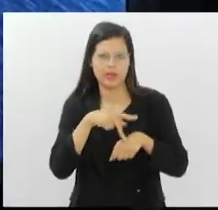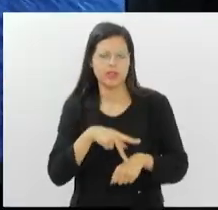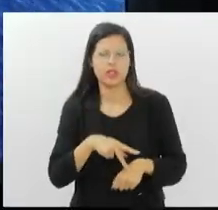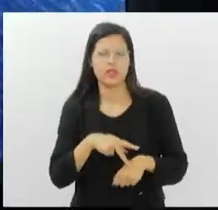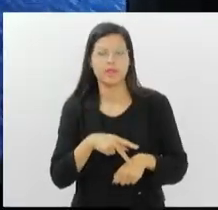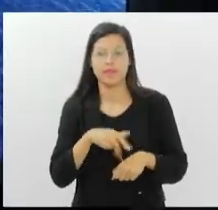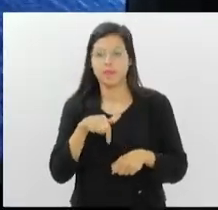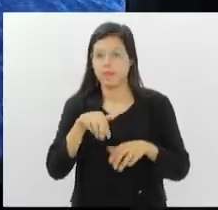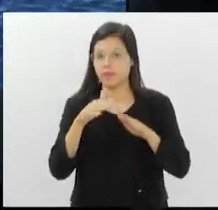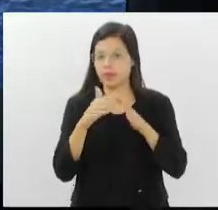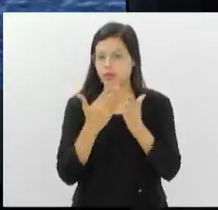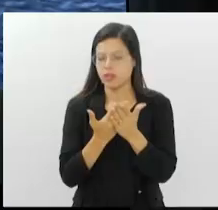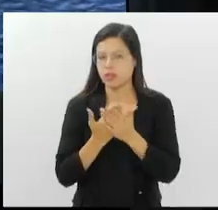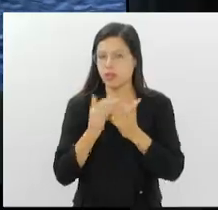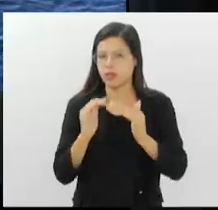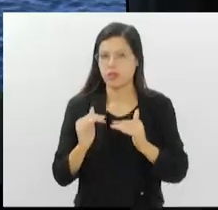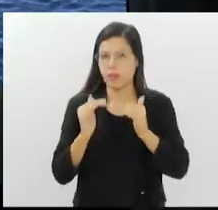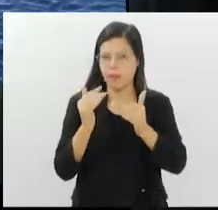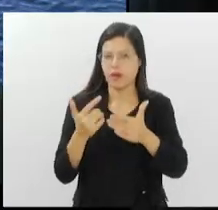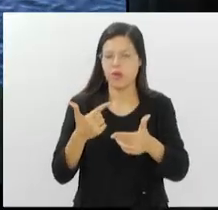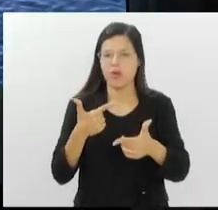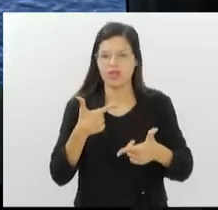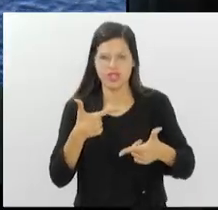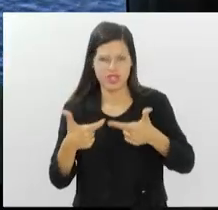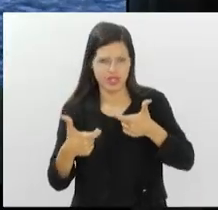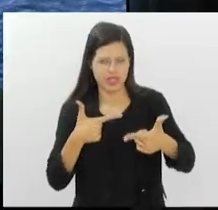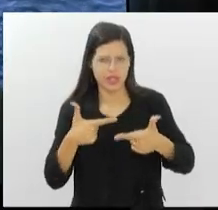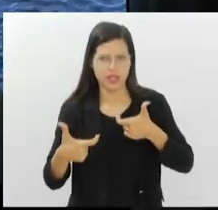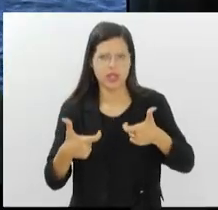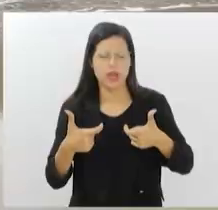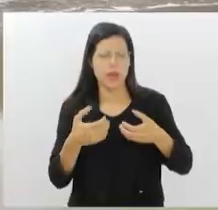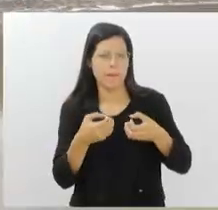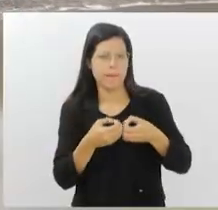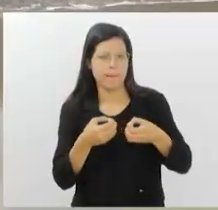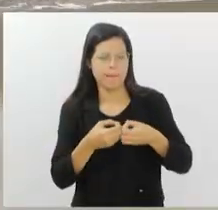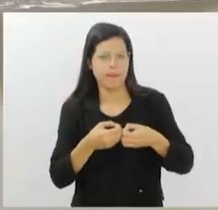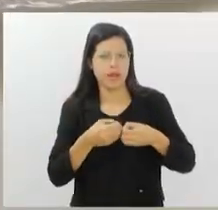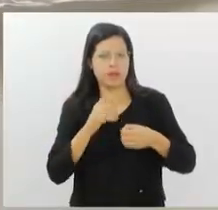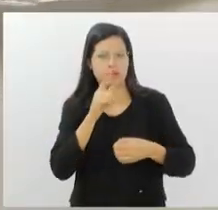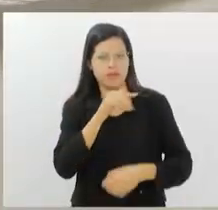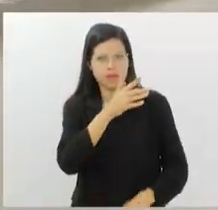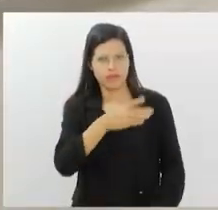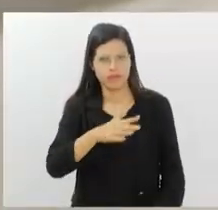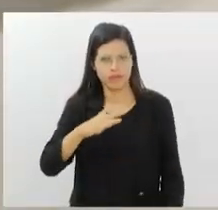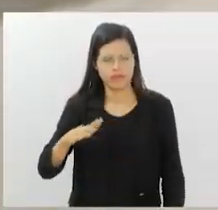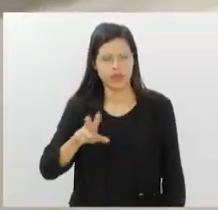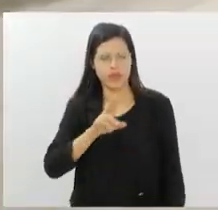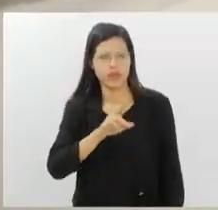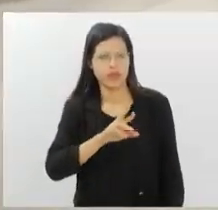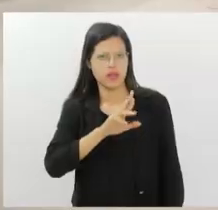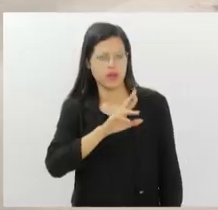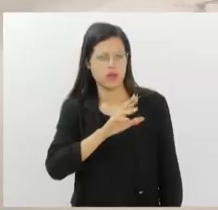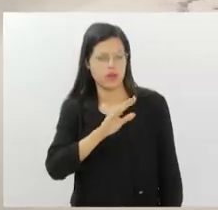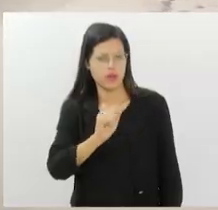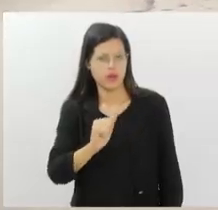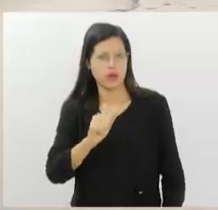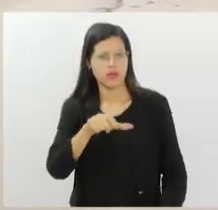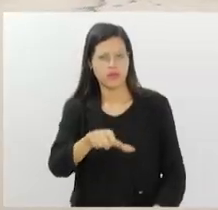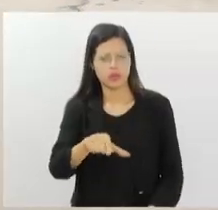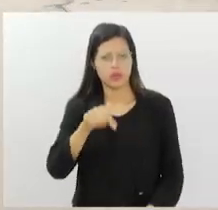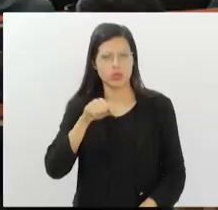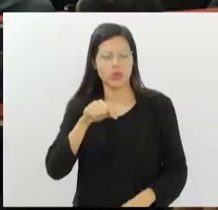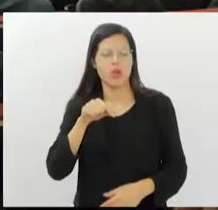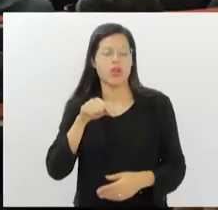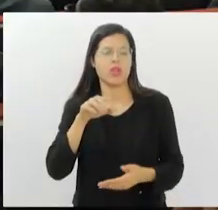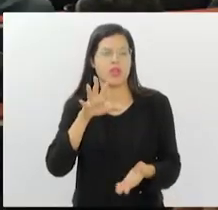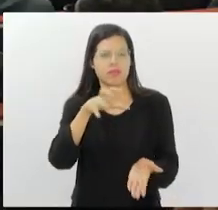a Escola Superior de Guerra, localizada às margens da Baía de Guanabara, na Urca, foi escolhida para sediar o evento no